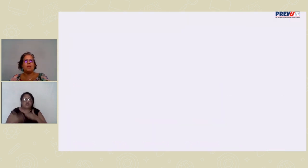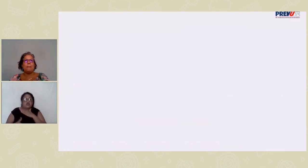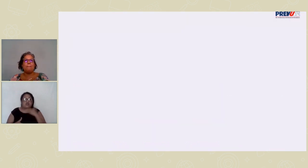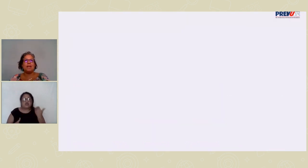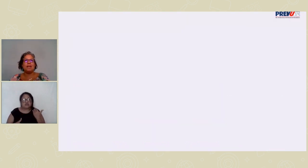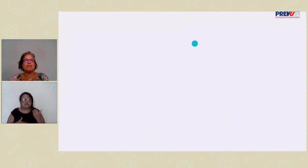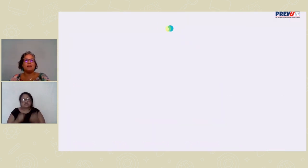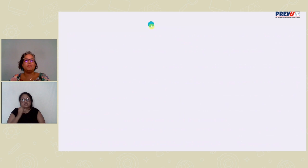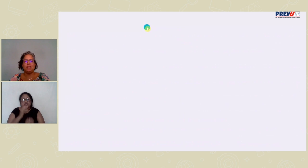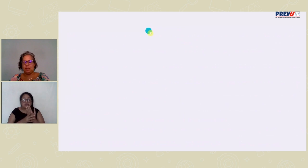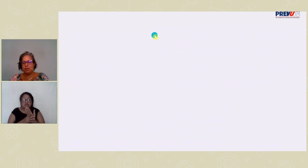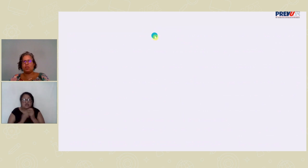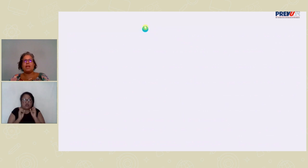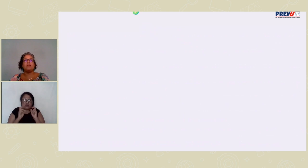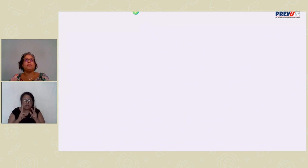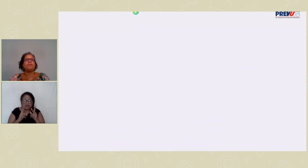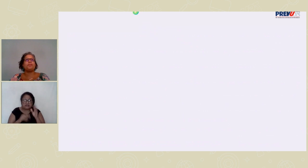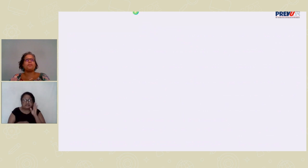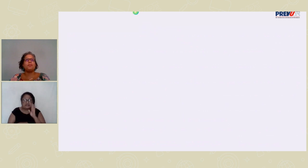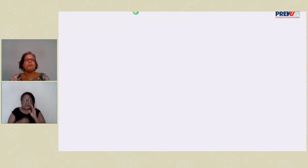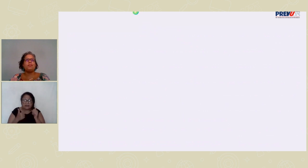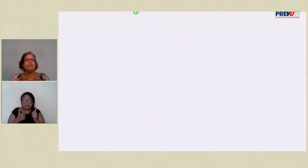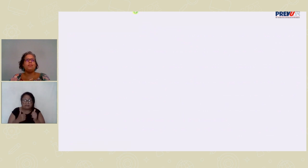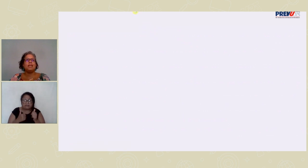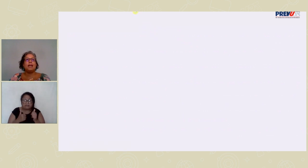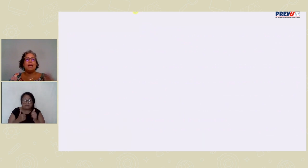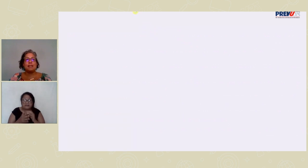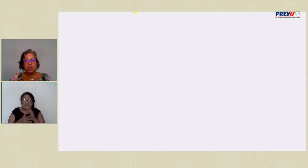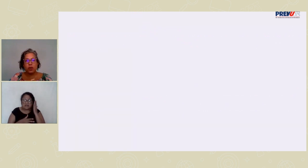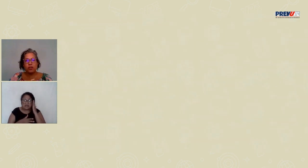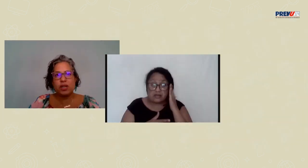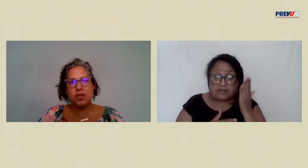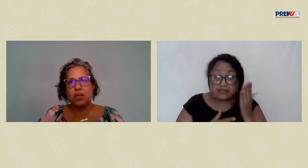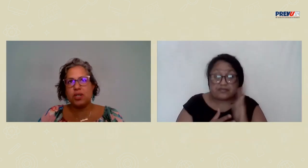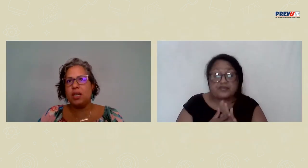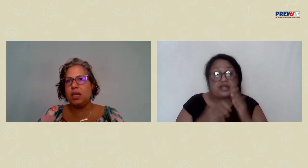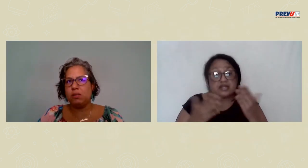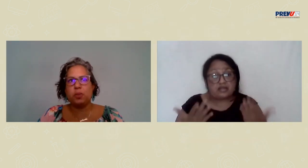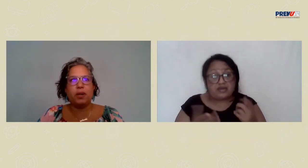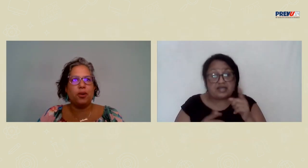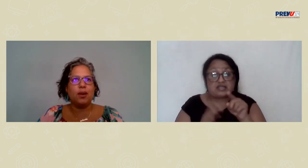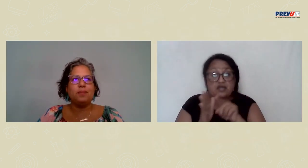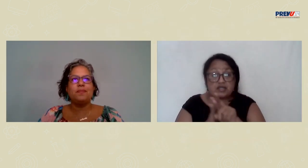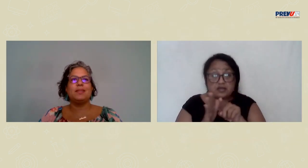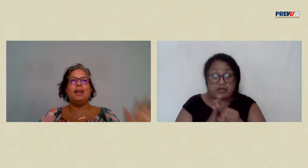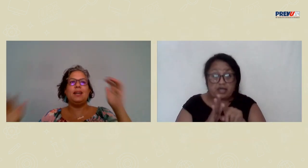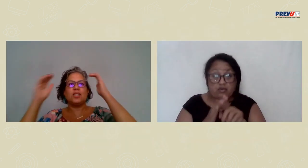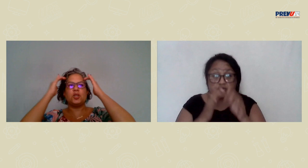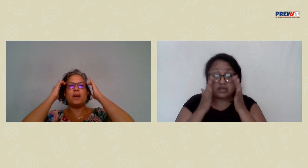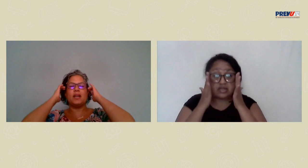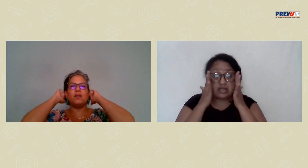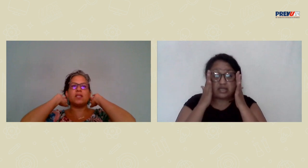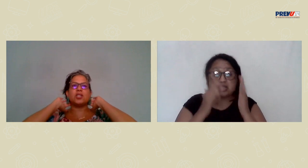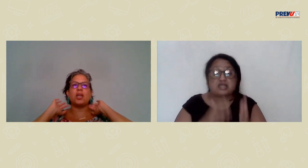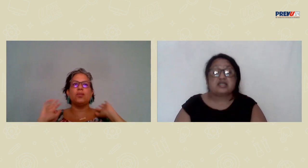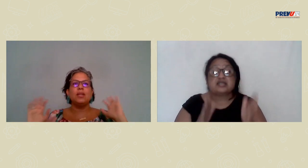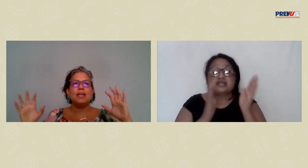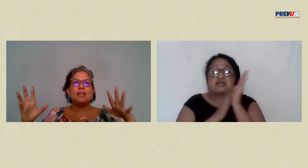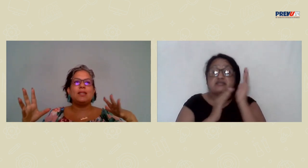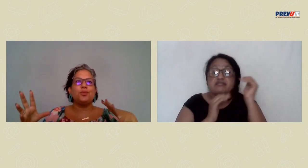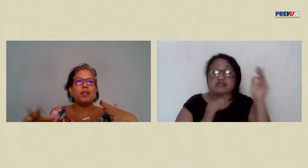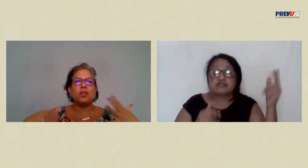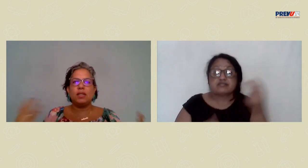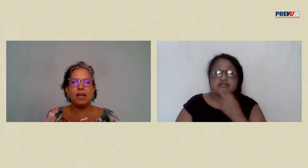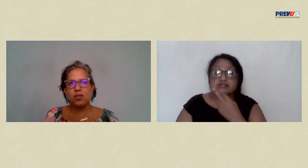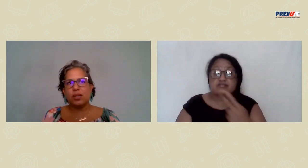beleza então gente essas foram as questões de língua espanhola a gente espera que vocês tenham